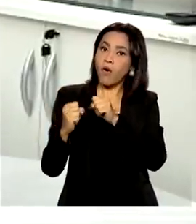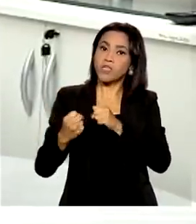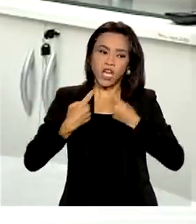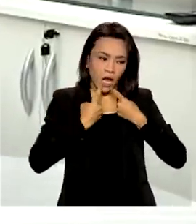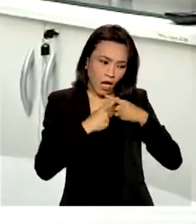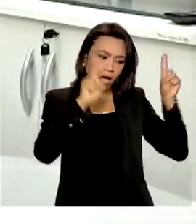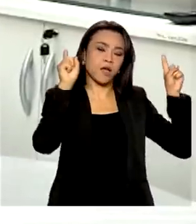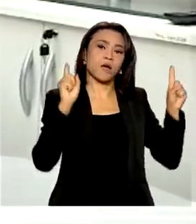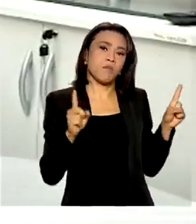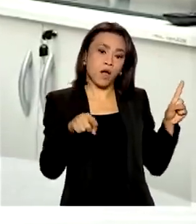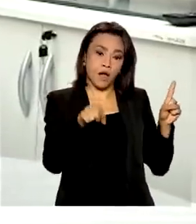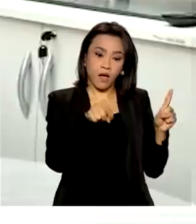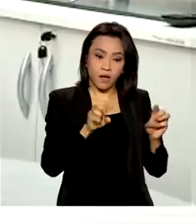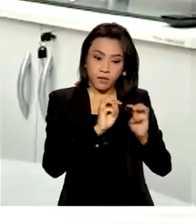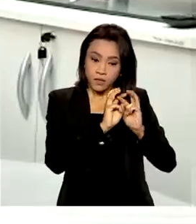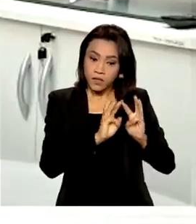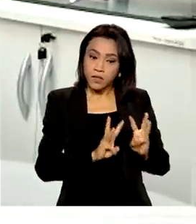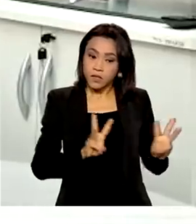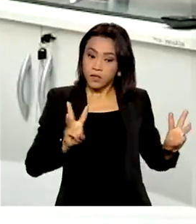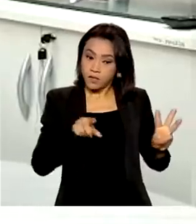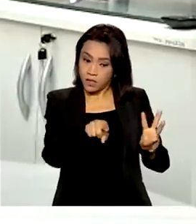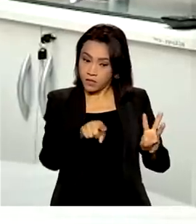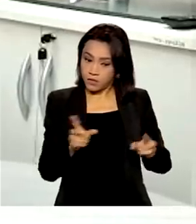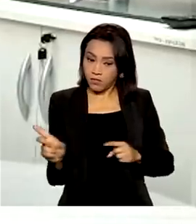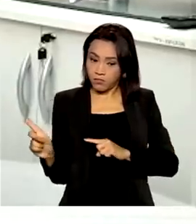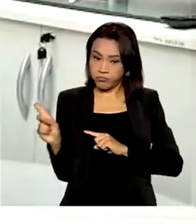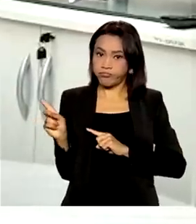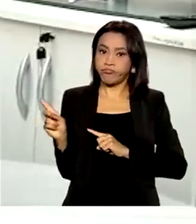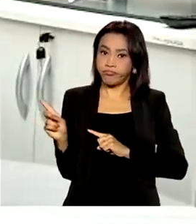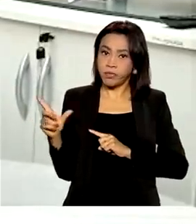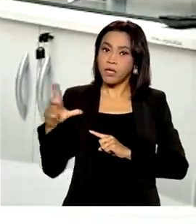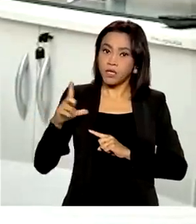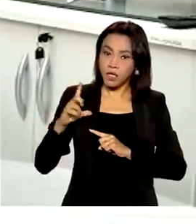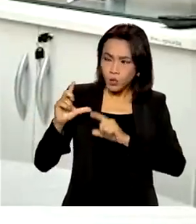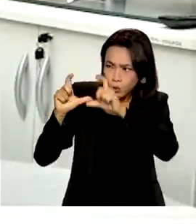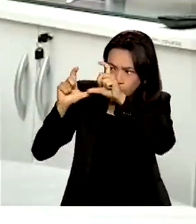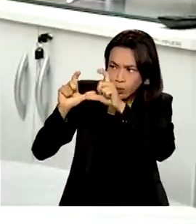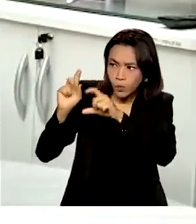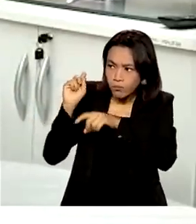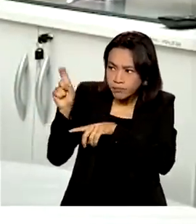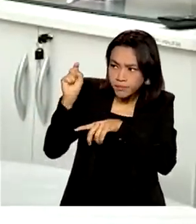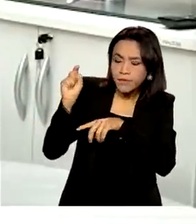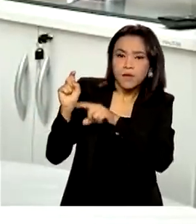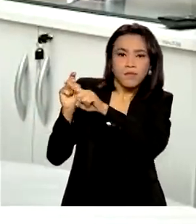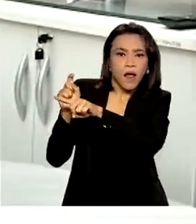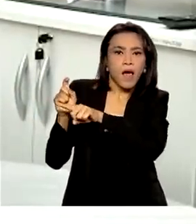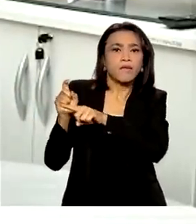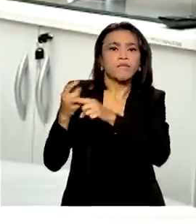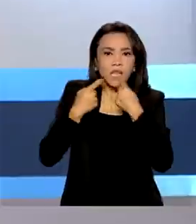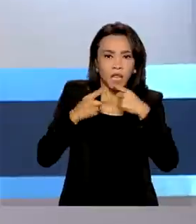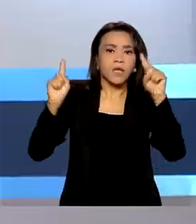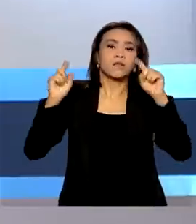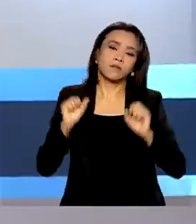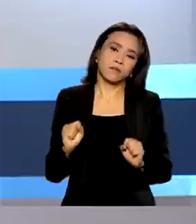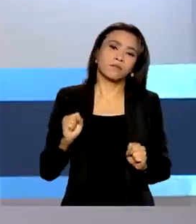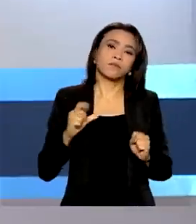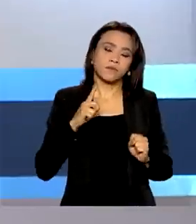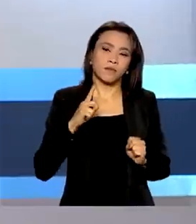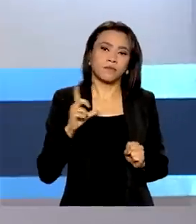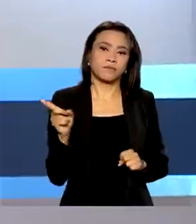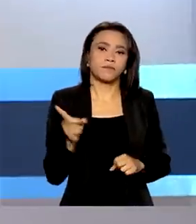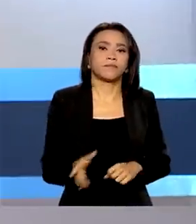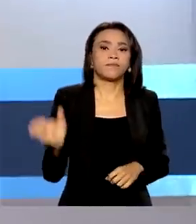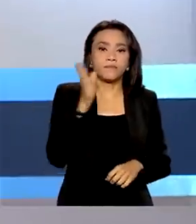no consumidor.gov, em que já há um espaço específico para a ligação telemarketing 0303.